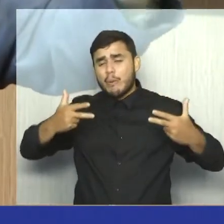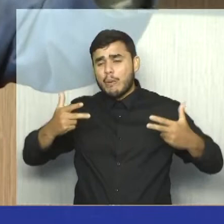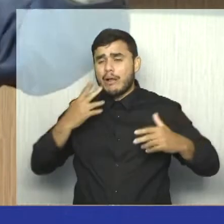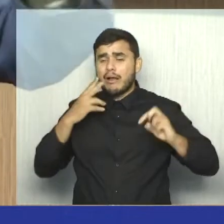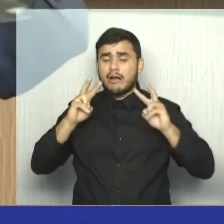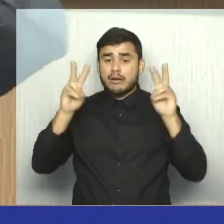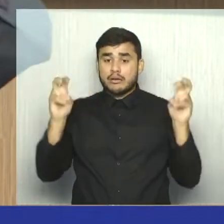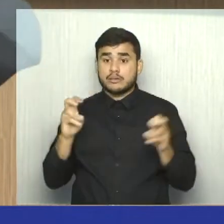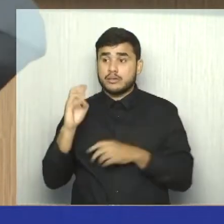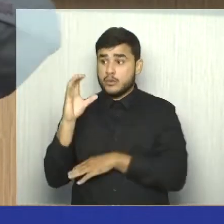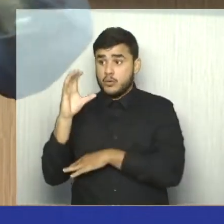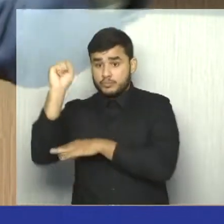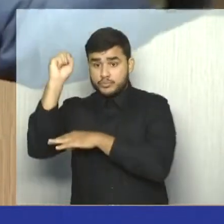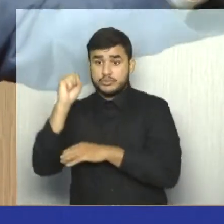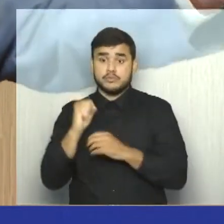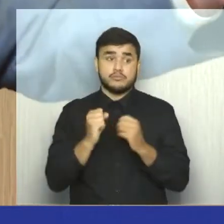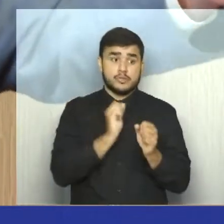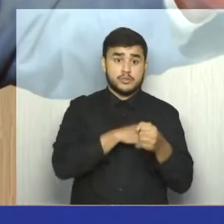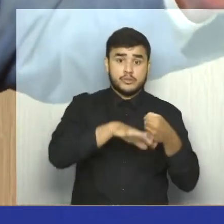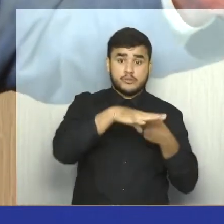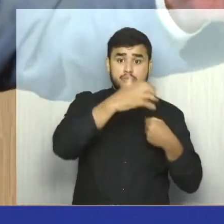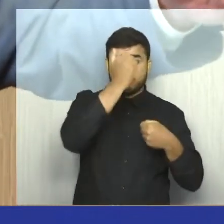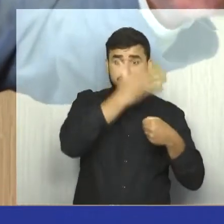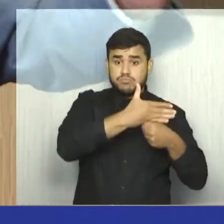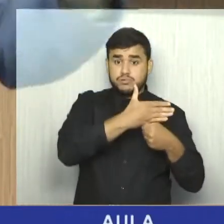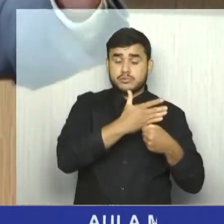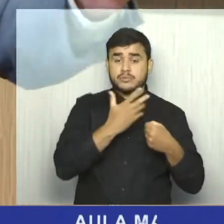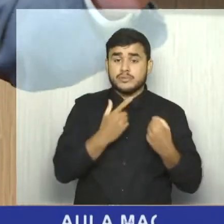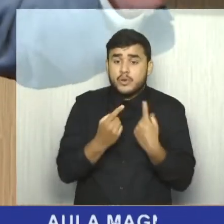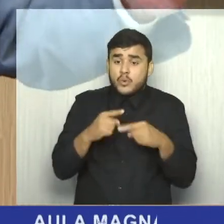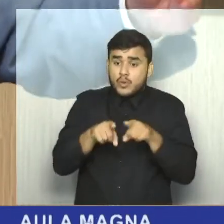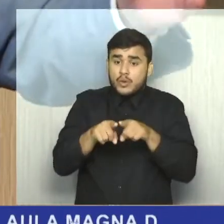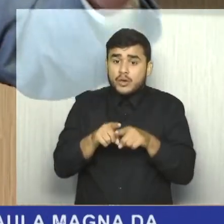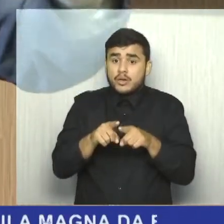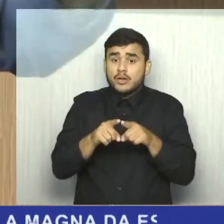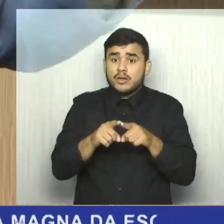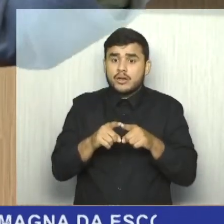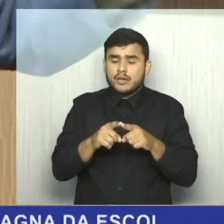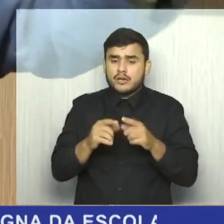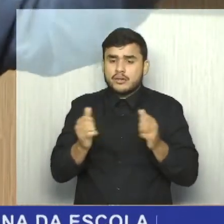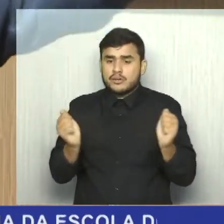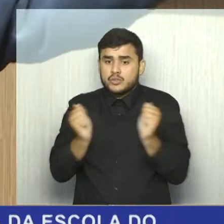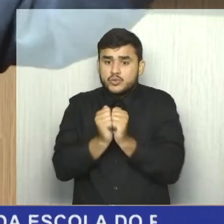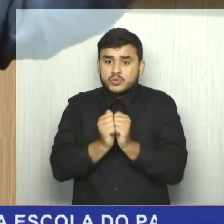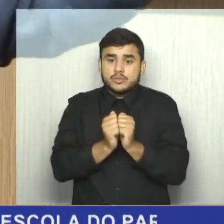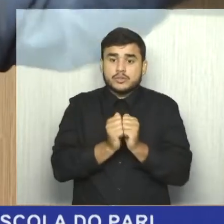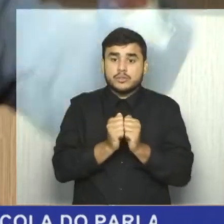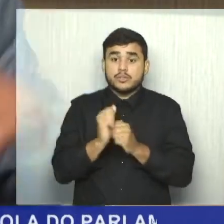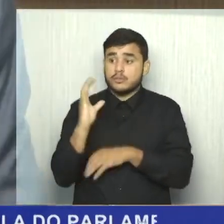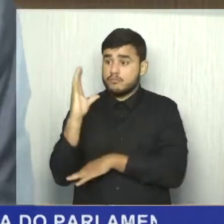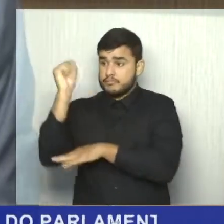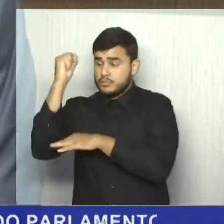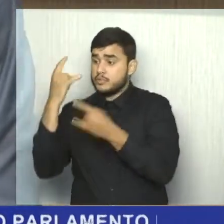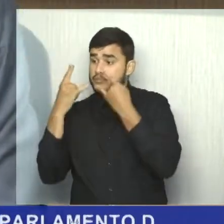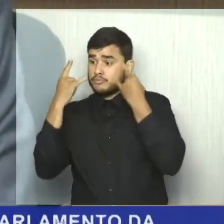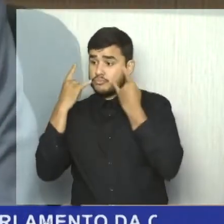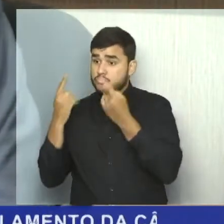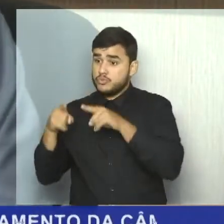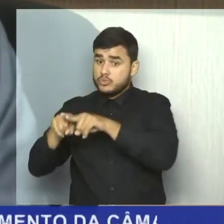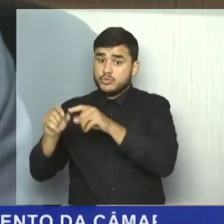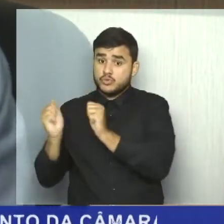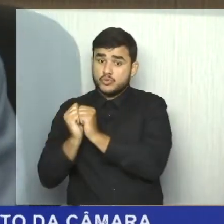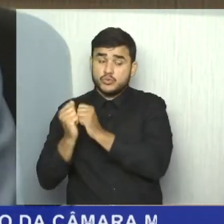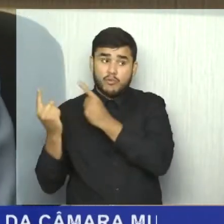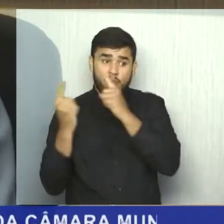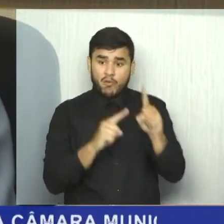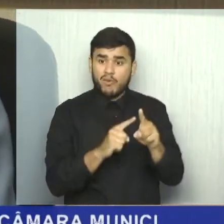fascismo, sendo que o comunismo estava do lado do capitalismo contra o fascismo. Só para vocês terem uma ideia, isso é a substância da Segunda Guerra Mundial. Pois